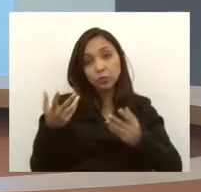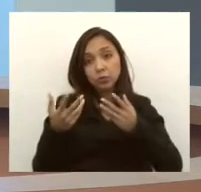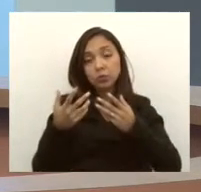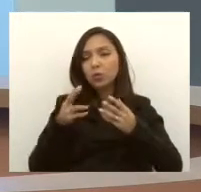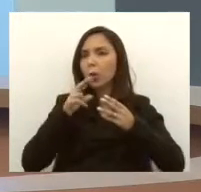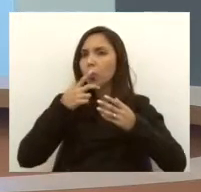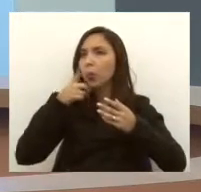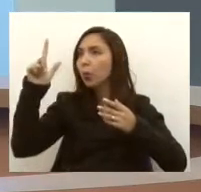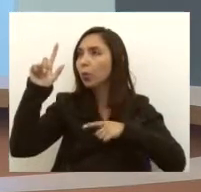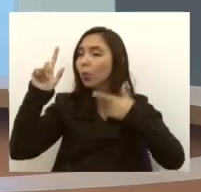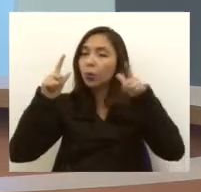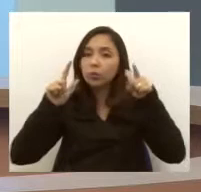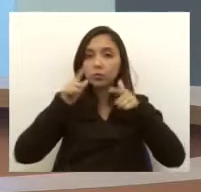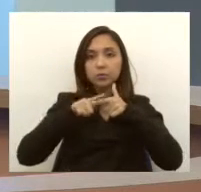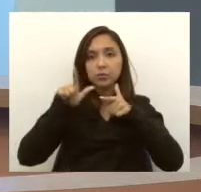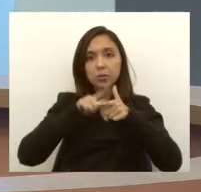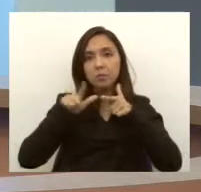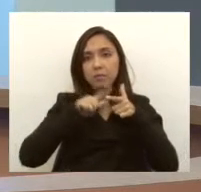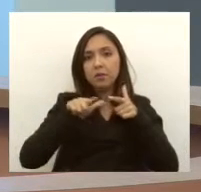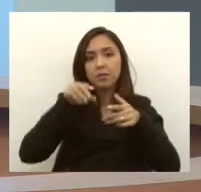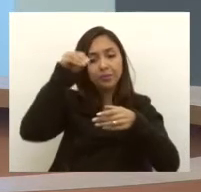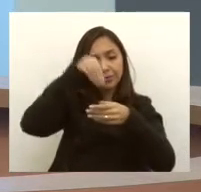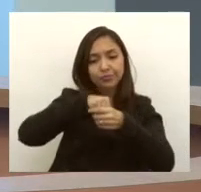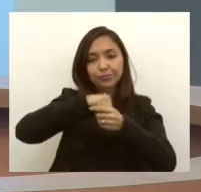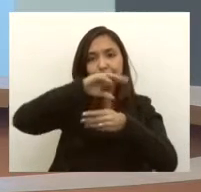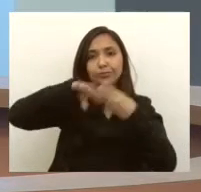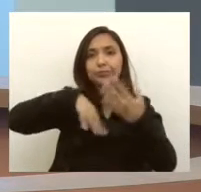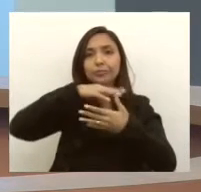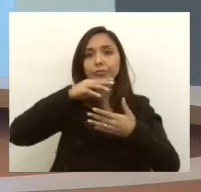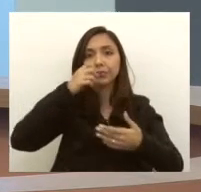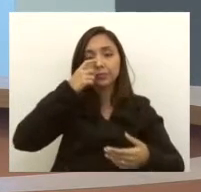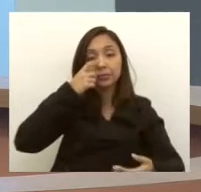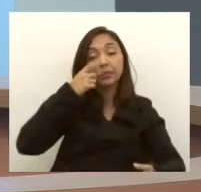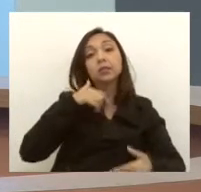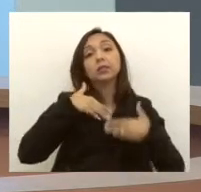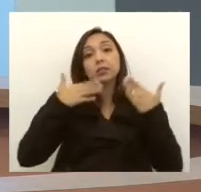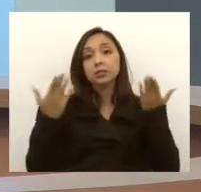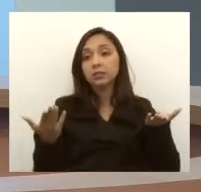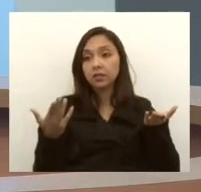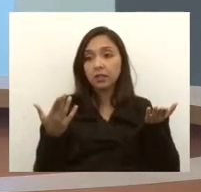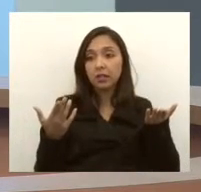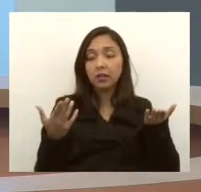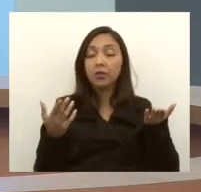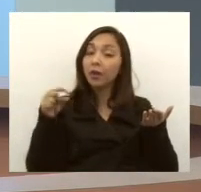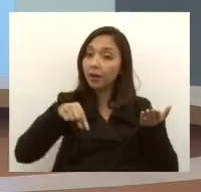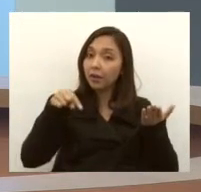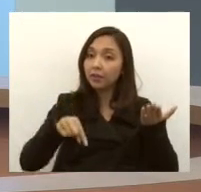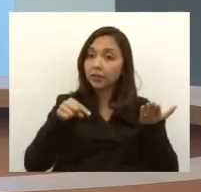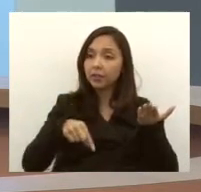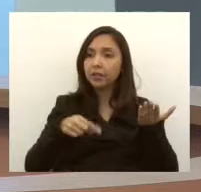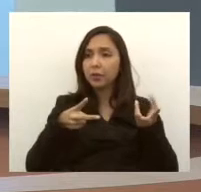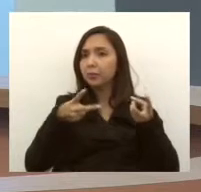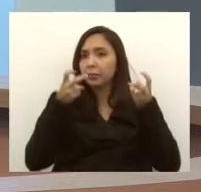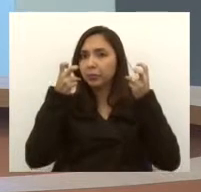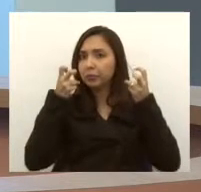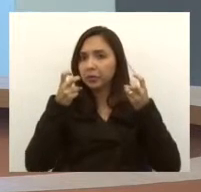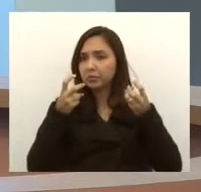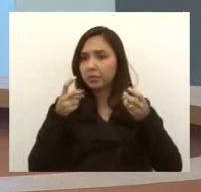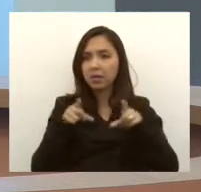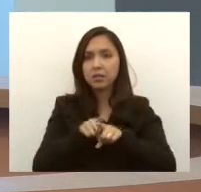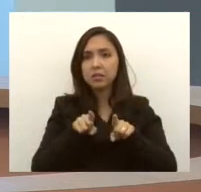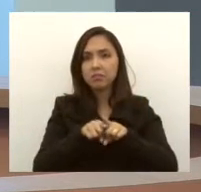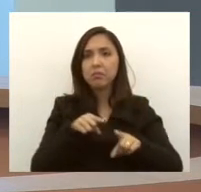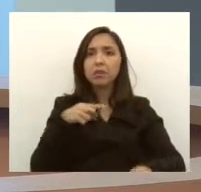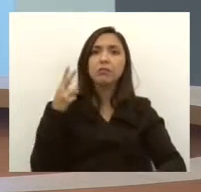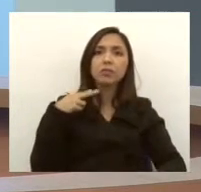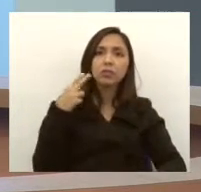outros problemas, que tudo faz parte do mesmo raciocínio. Então, em maneira alguma, percebi, até mesmo na fala